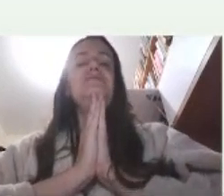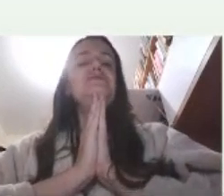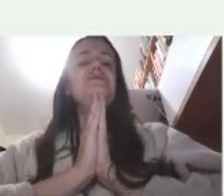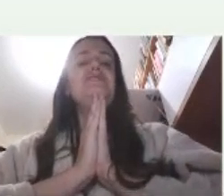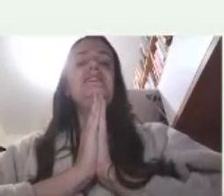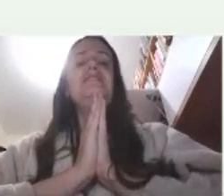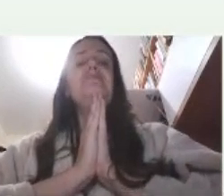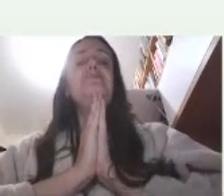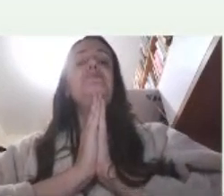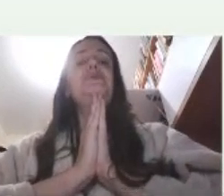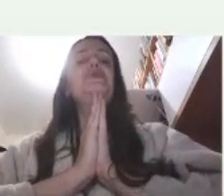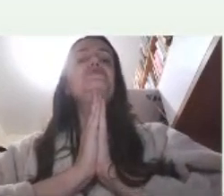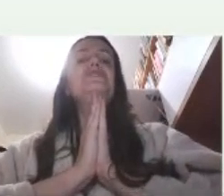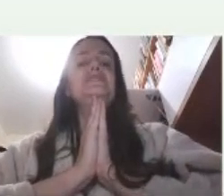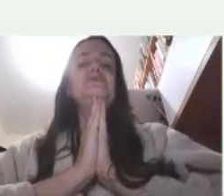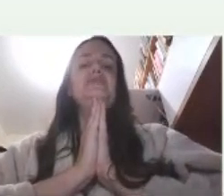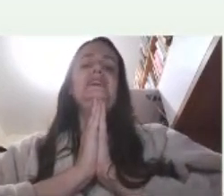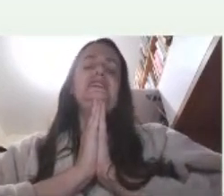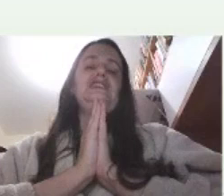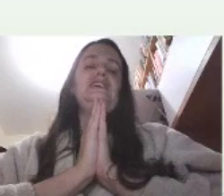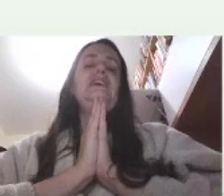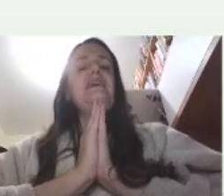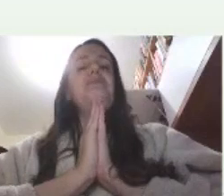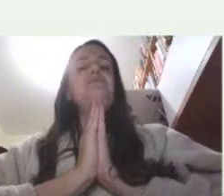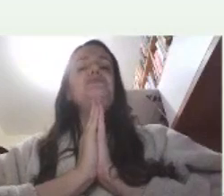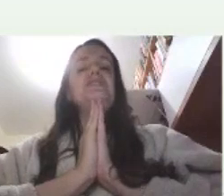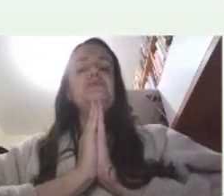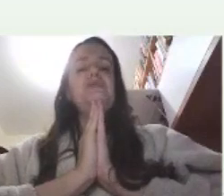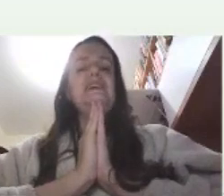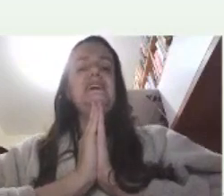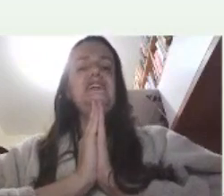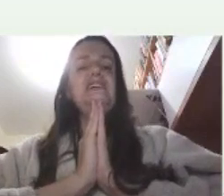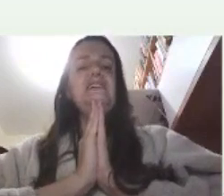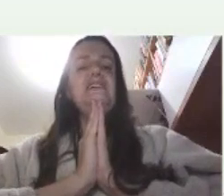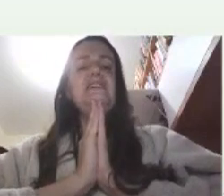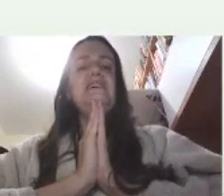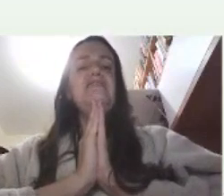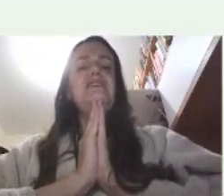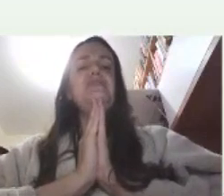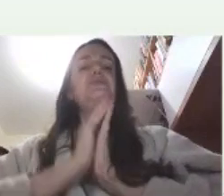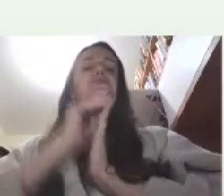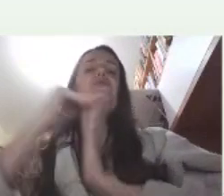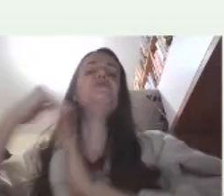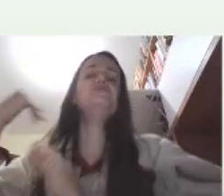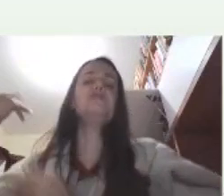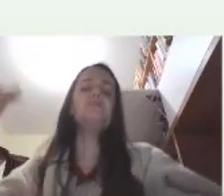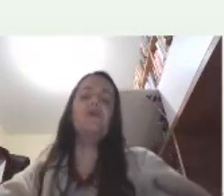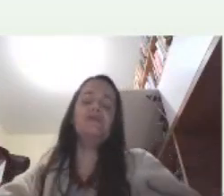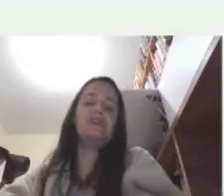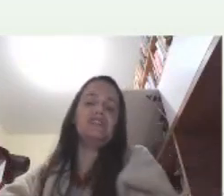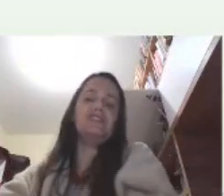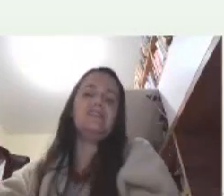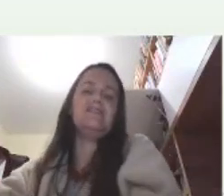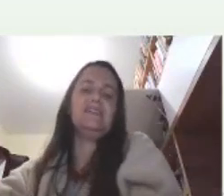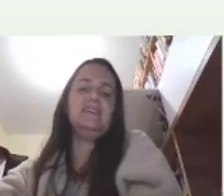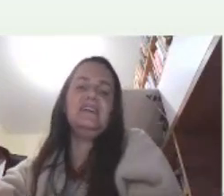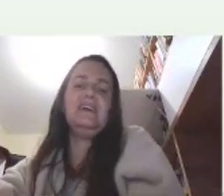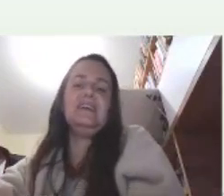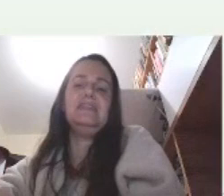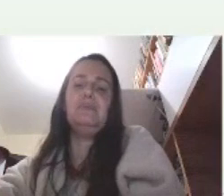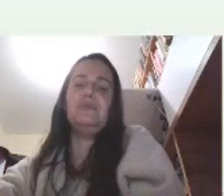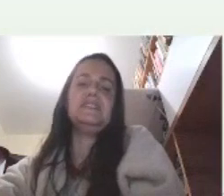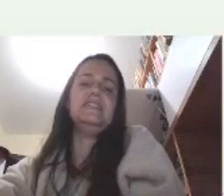Eu não estou falando na produção do leite. A produção do leite é feita por um outro hormônio que a gente vai